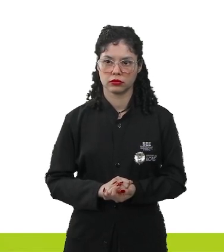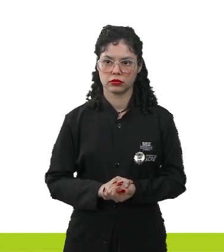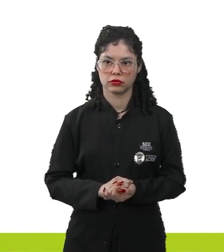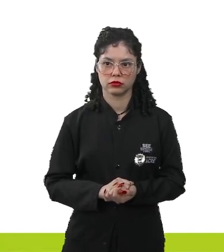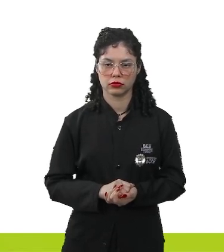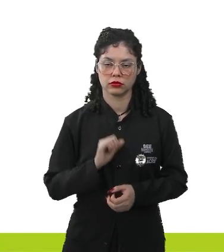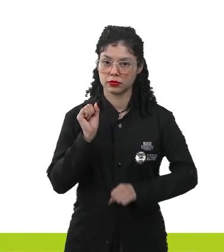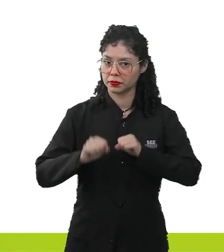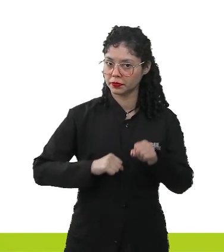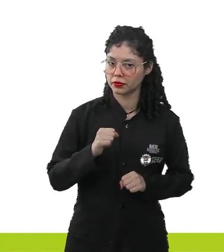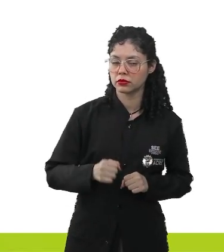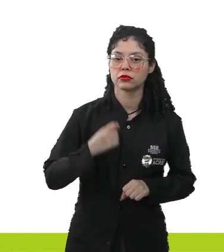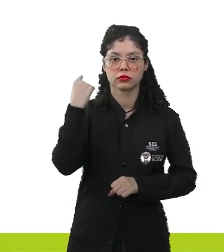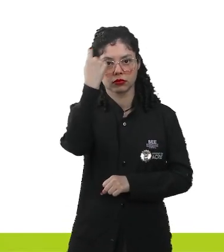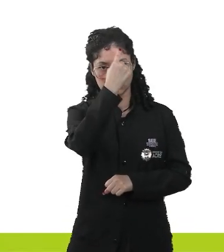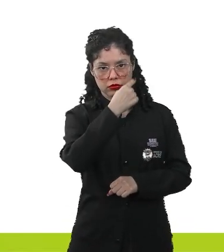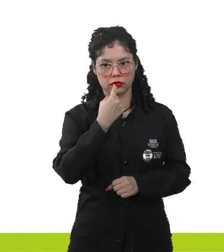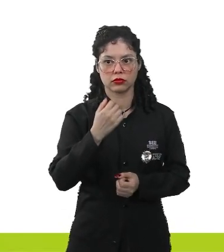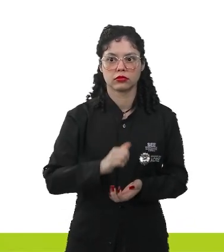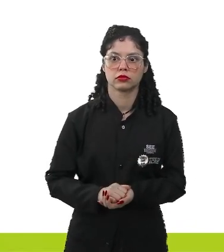Ele corre 1 hora,